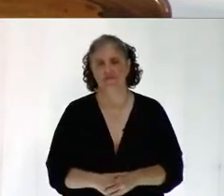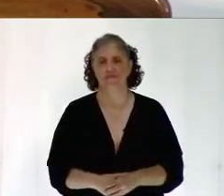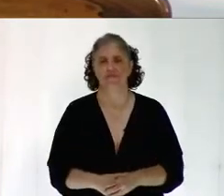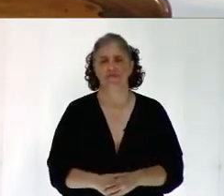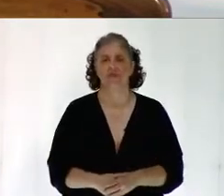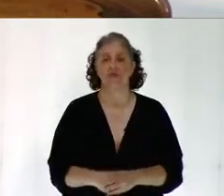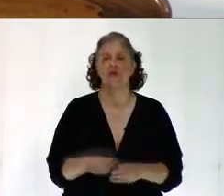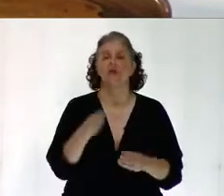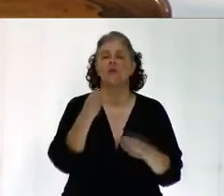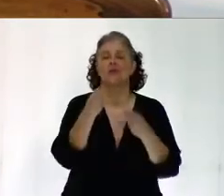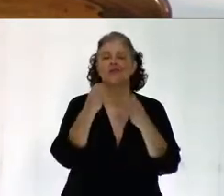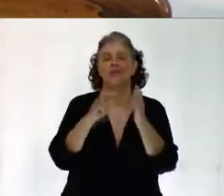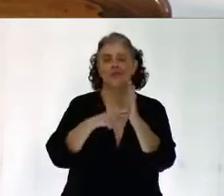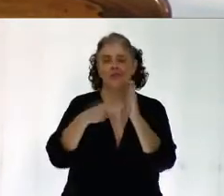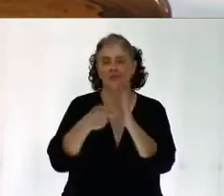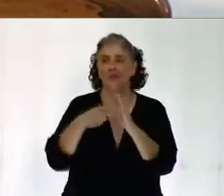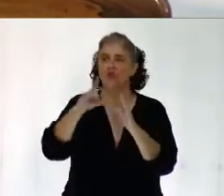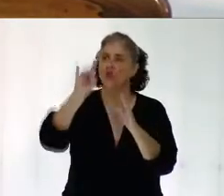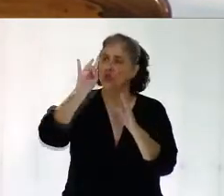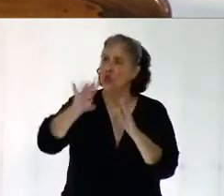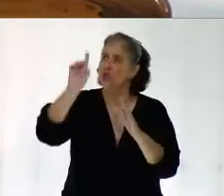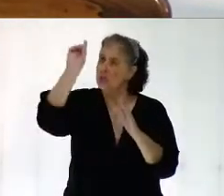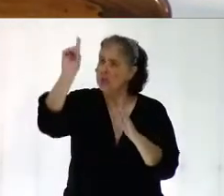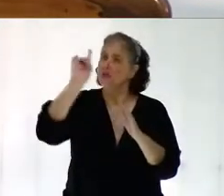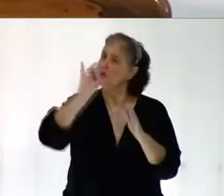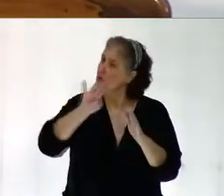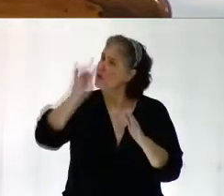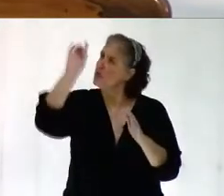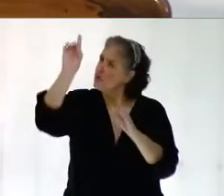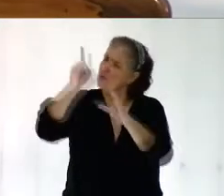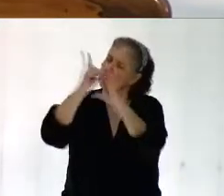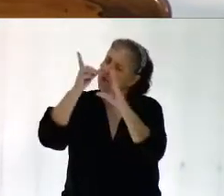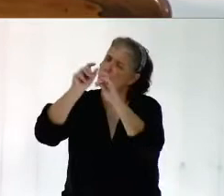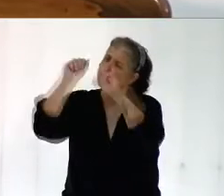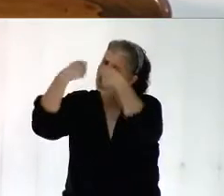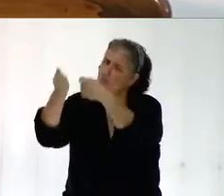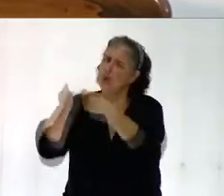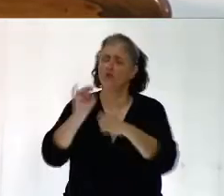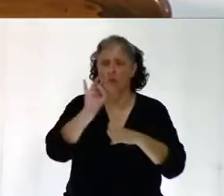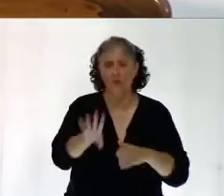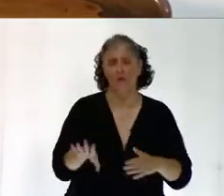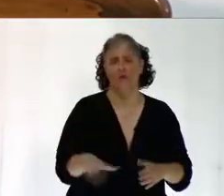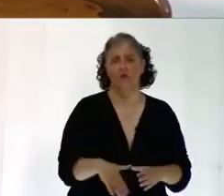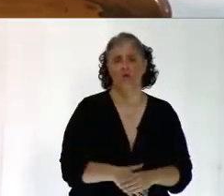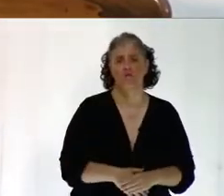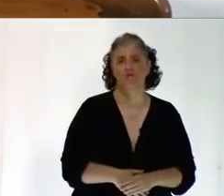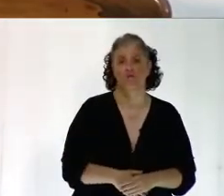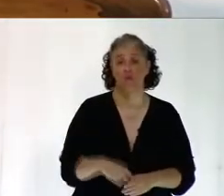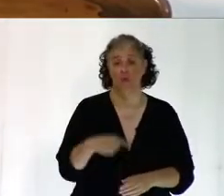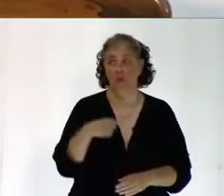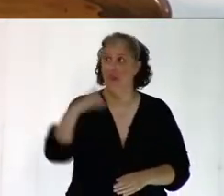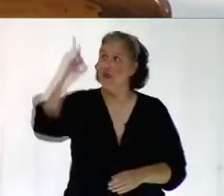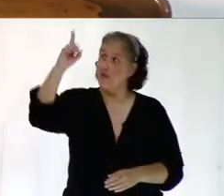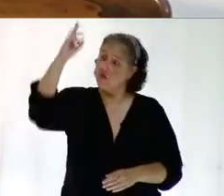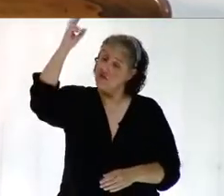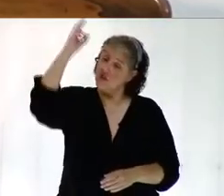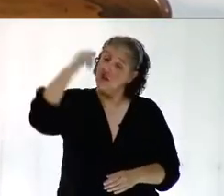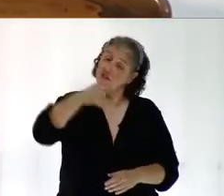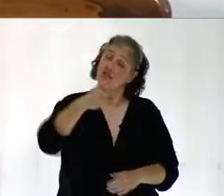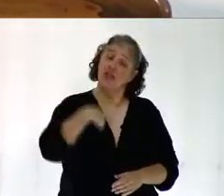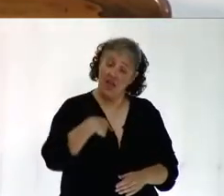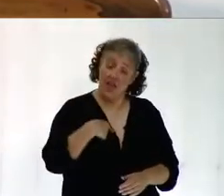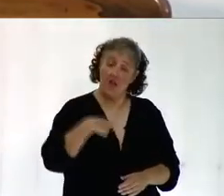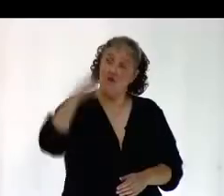é só deus adorar só só ele prestar culto eu sou o senhor teu deus que te tirei do egito da